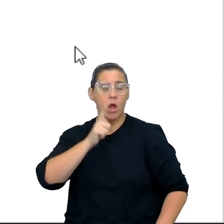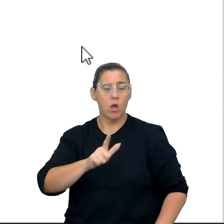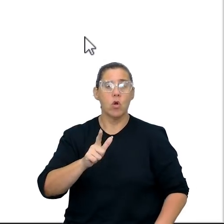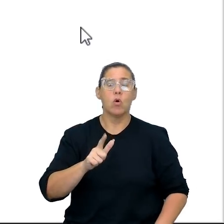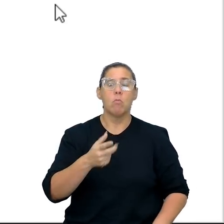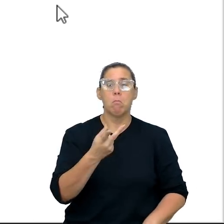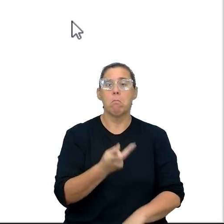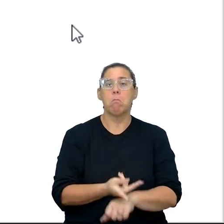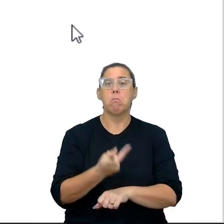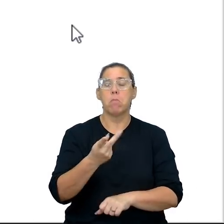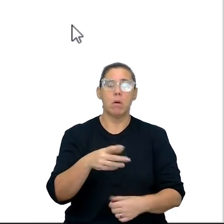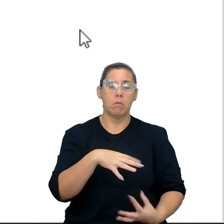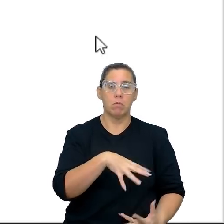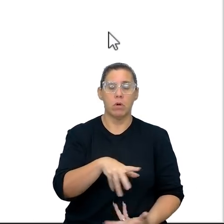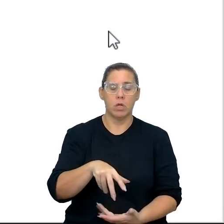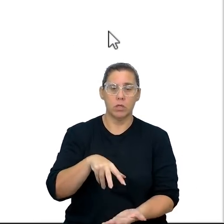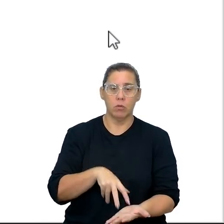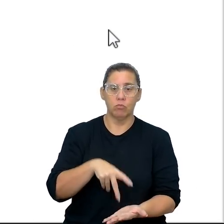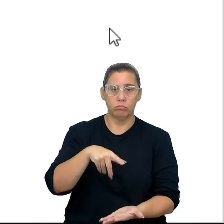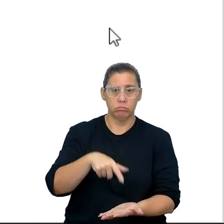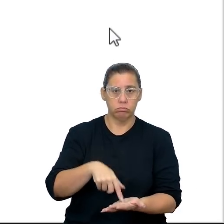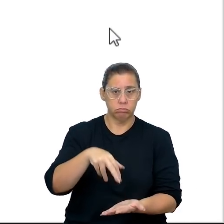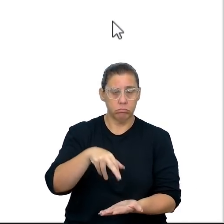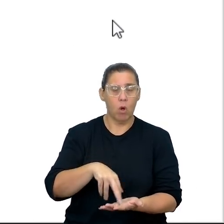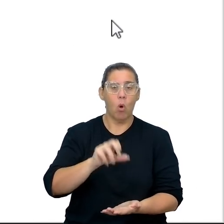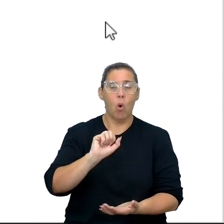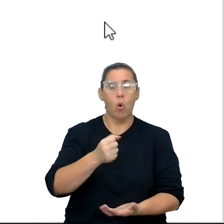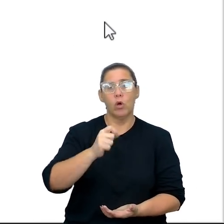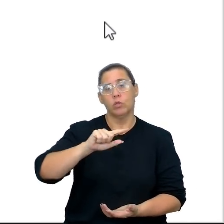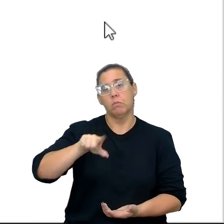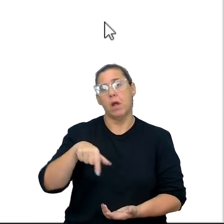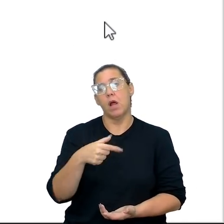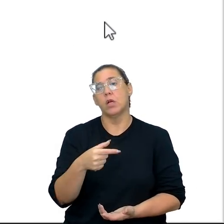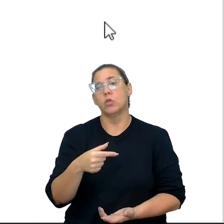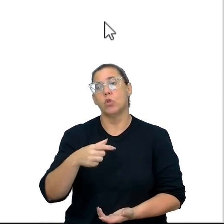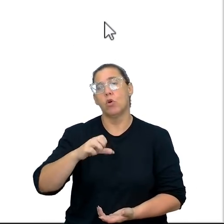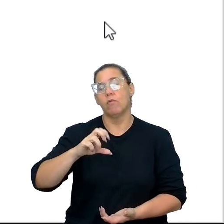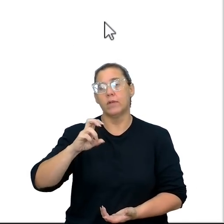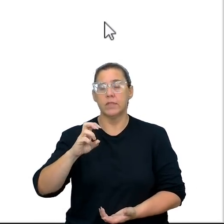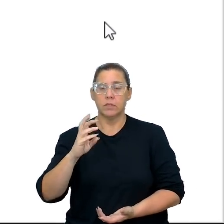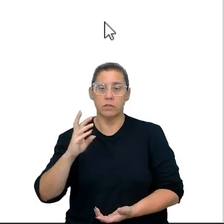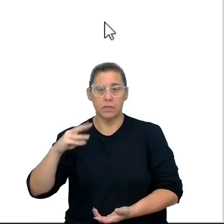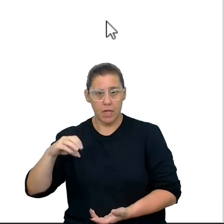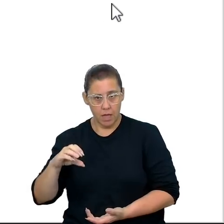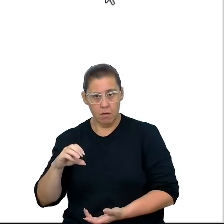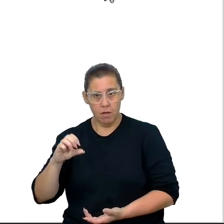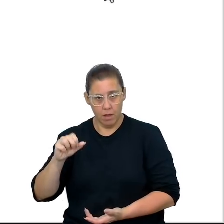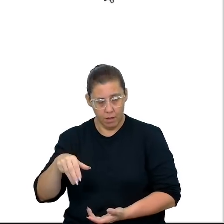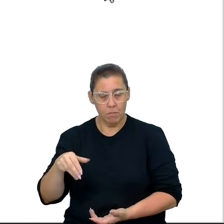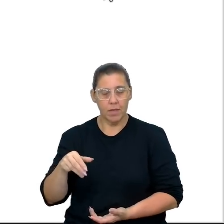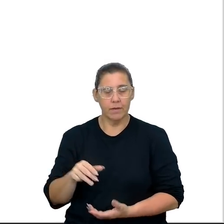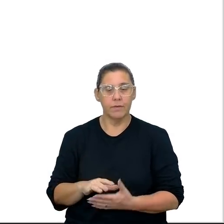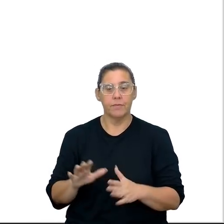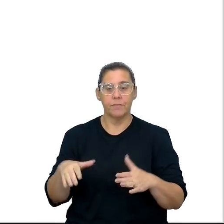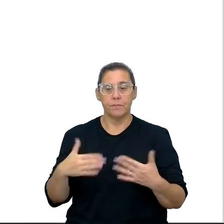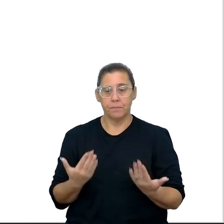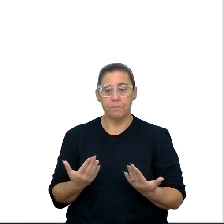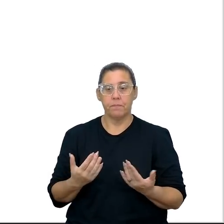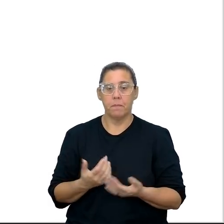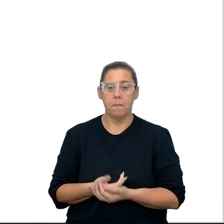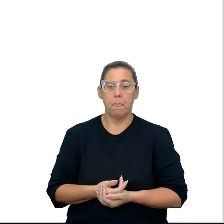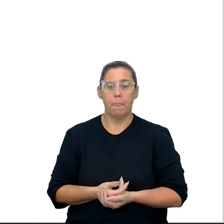saltar 8 metros e 95 centímetros? Então, lá no início lá da